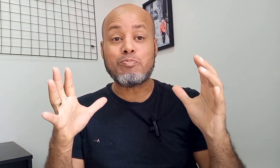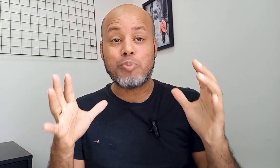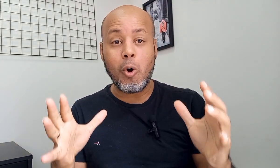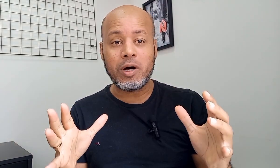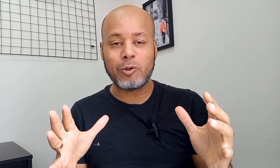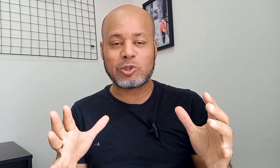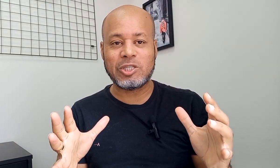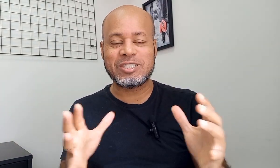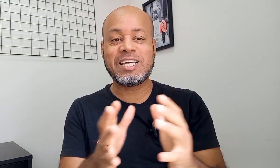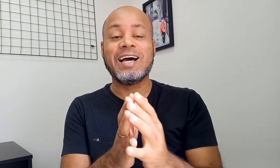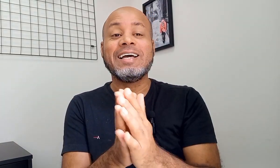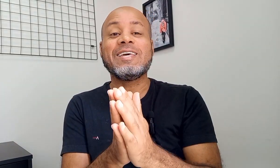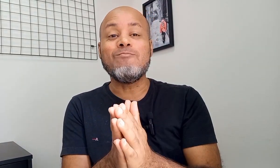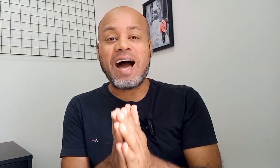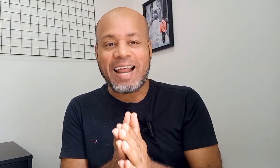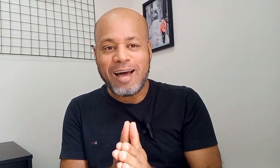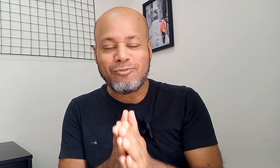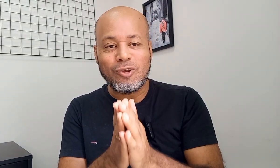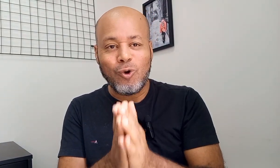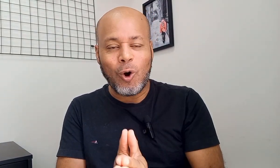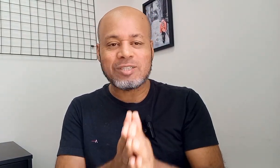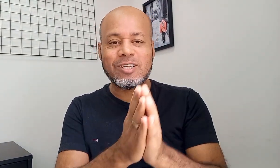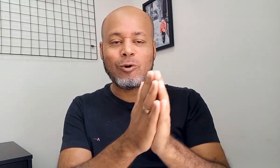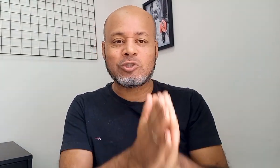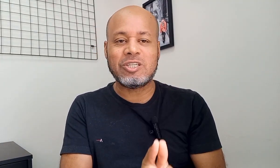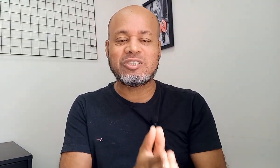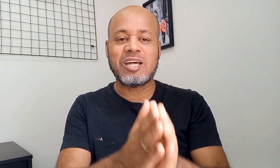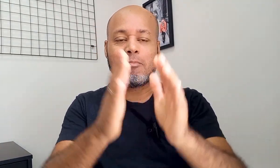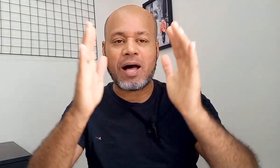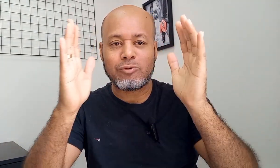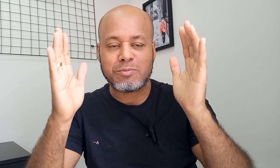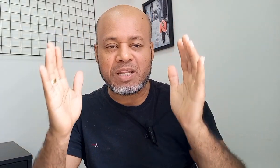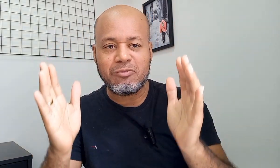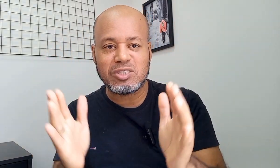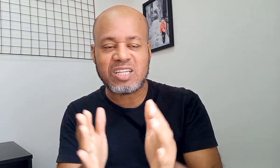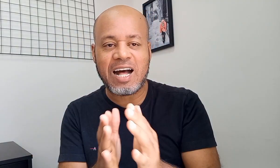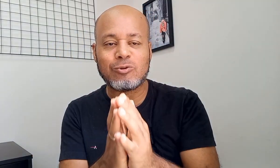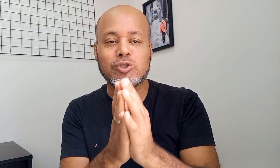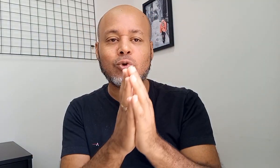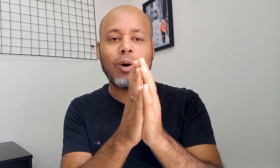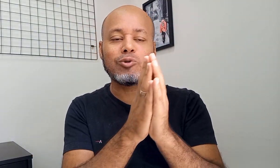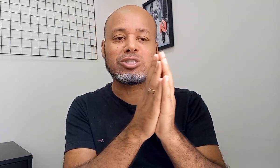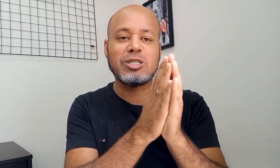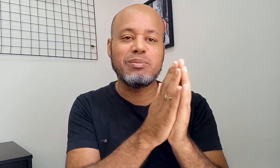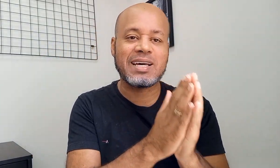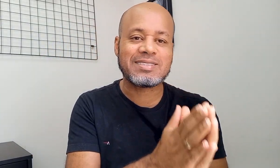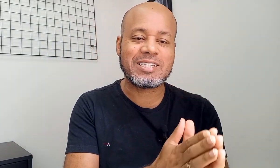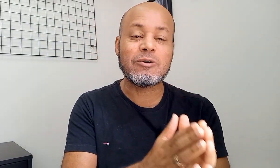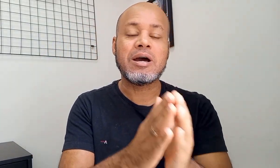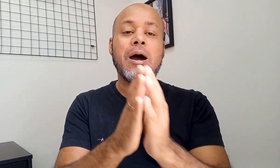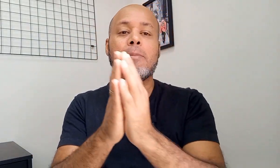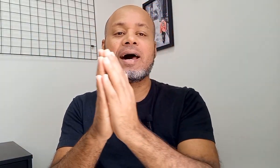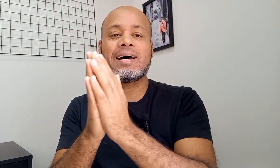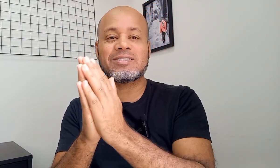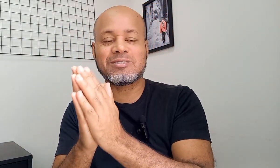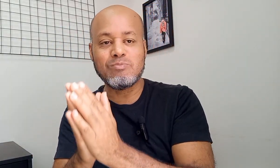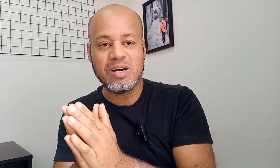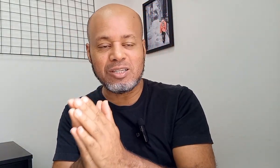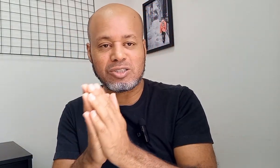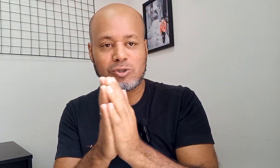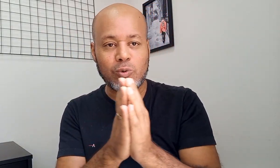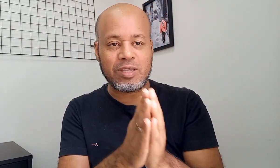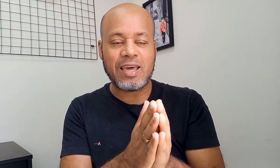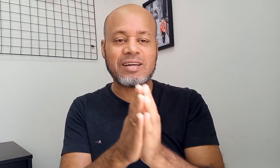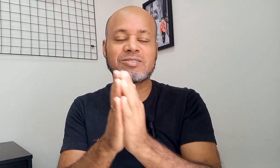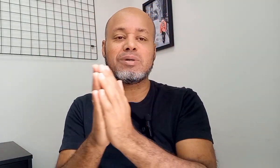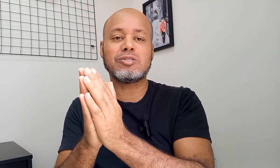Pessoal, que boa notícia, que maravilhosa notícia para os beneficiários do Auxílio Brasil, para as